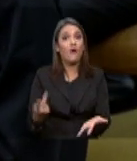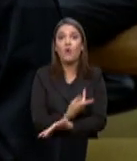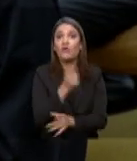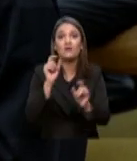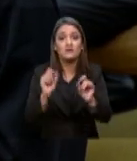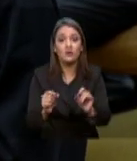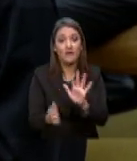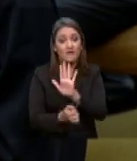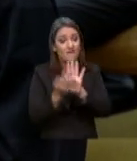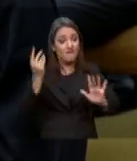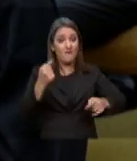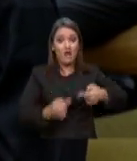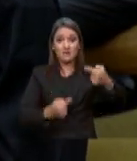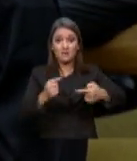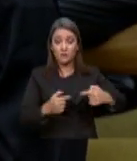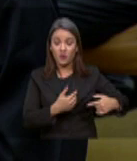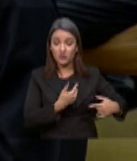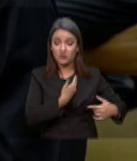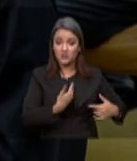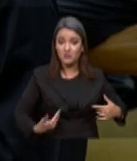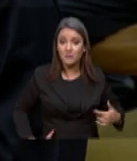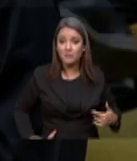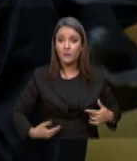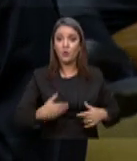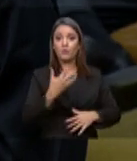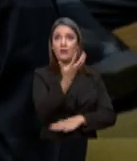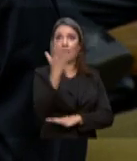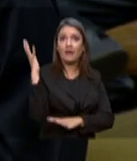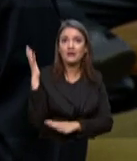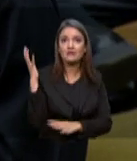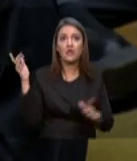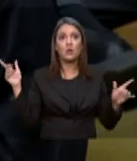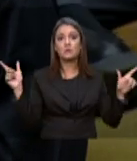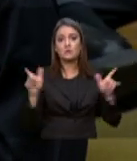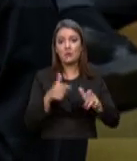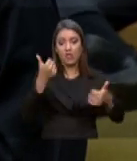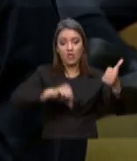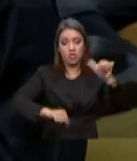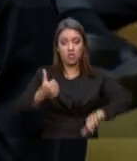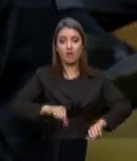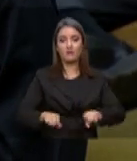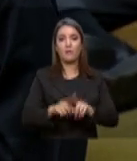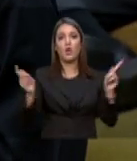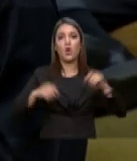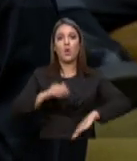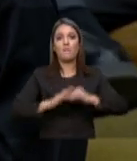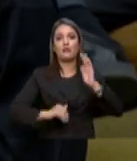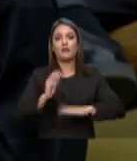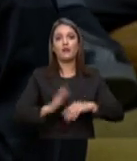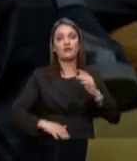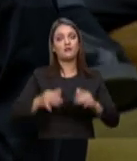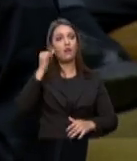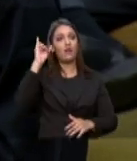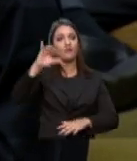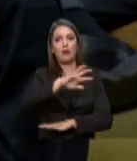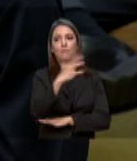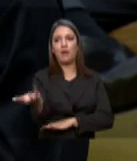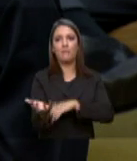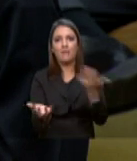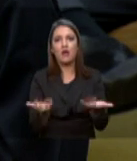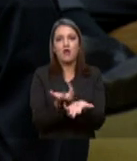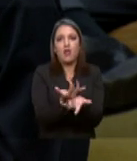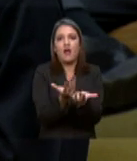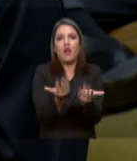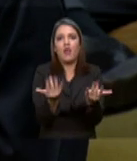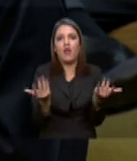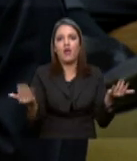de políticas públicas ambientais nucleares, como, por exemplo, a competência para o combate ao desmatamento, às queimadas